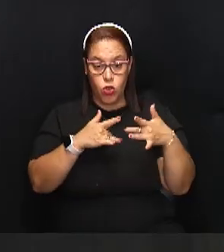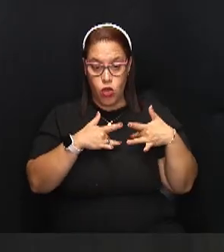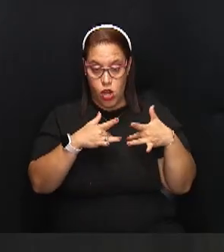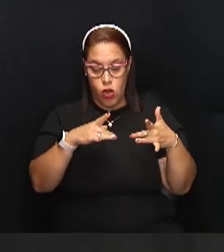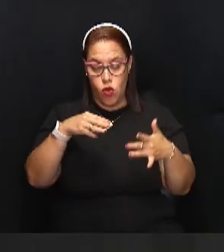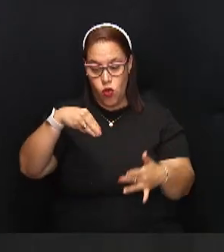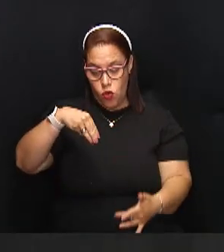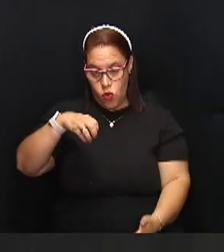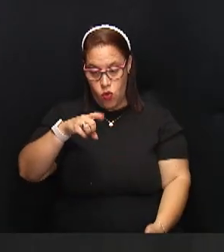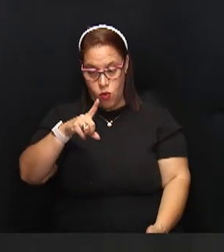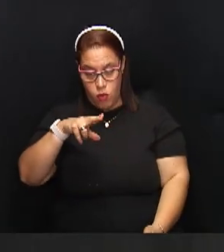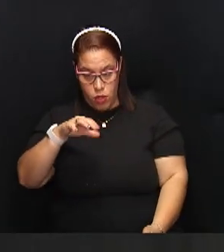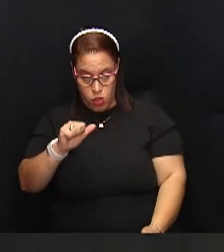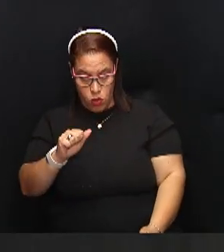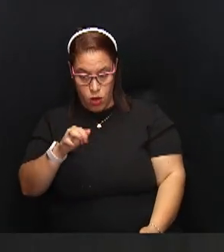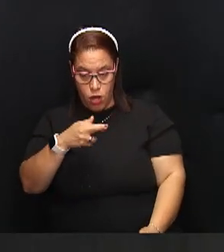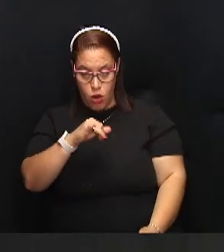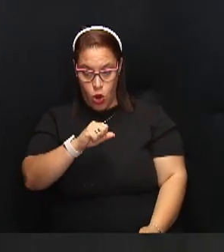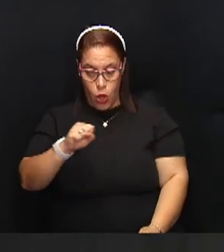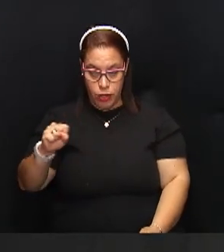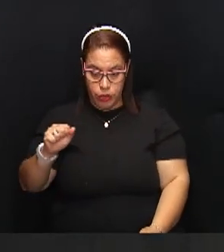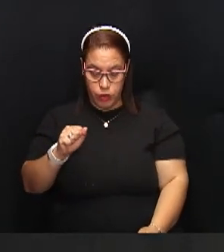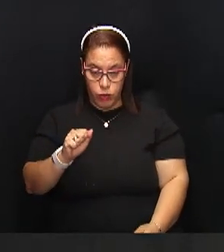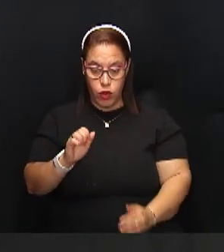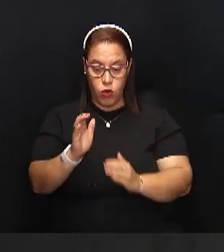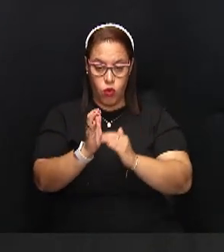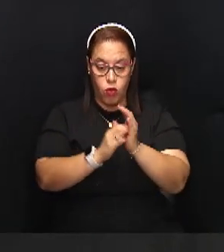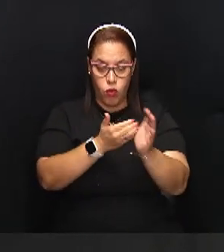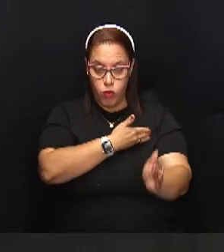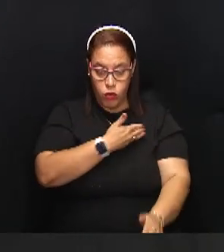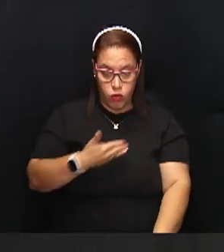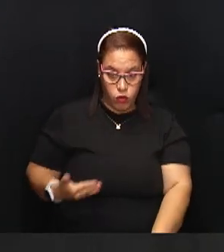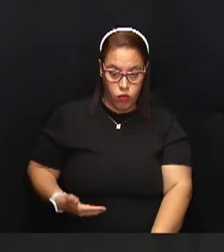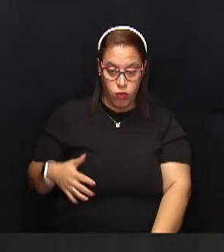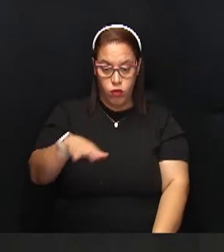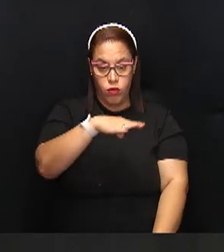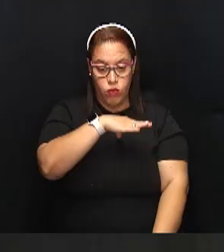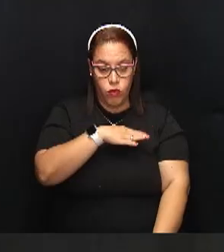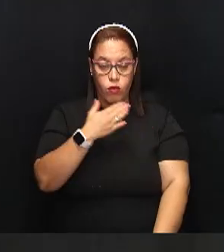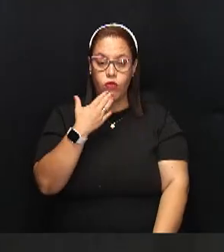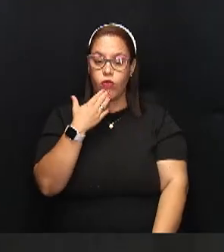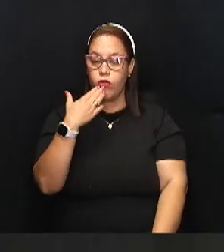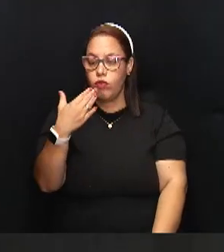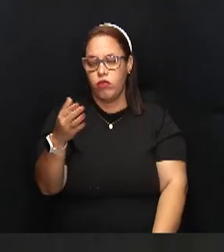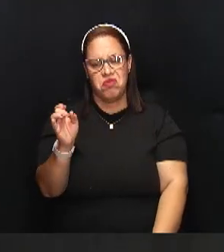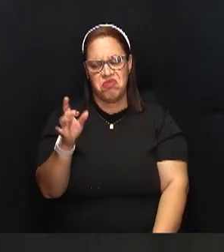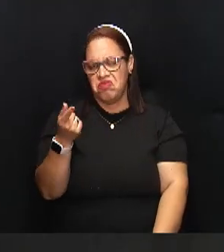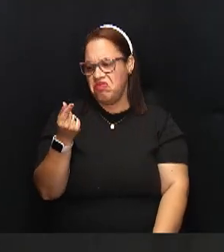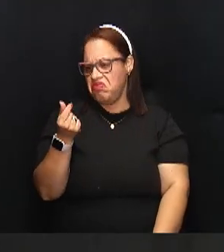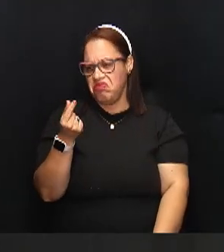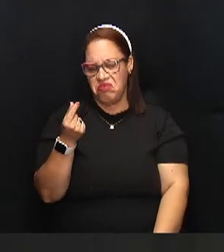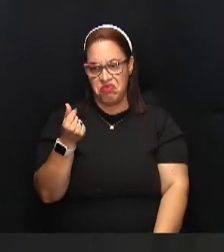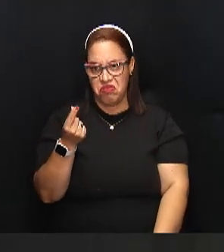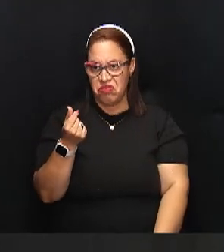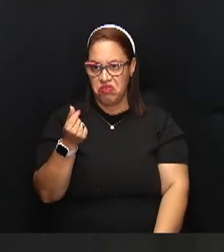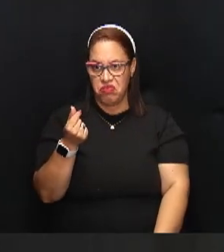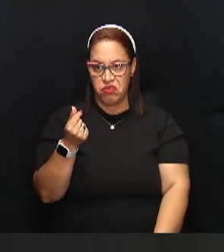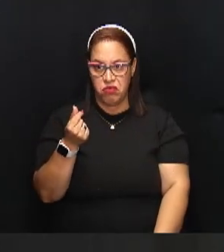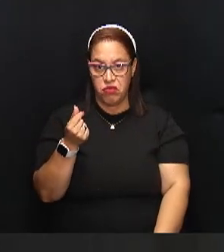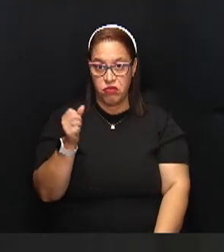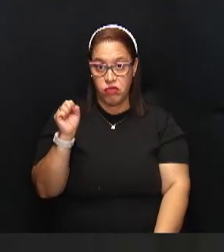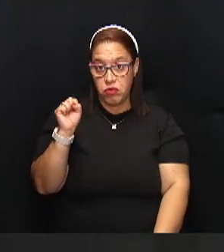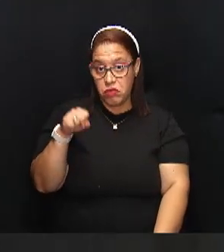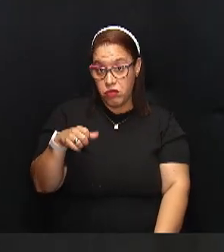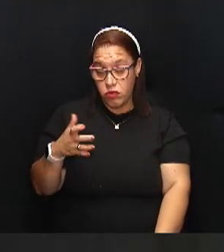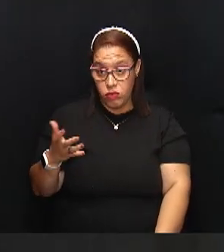para concurso público a nível municipal. Né, o grande apelo não é pelo valor em si,